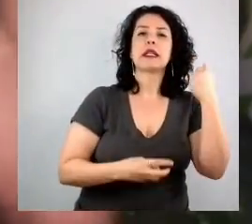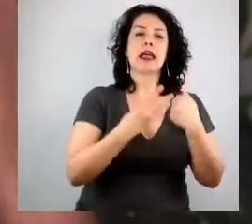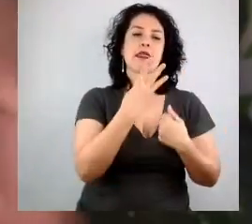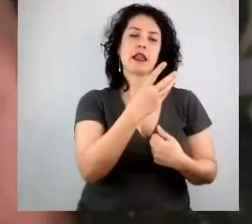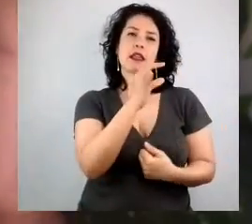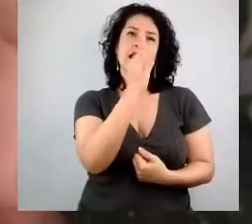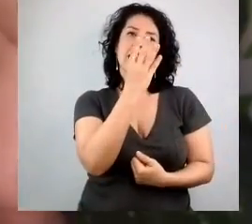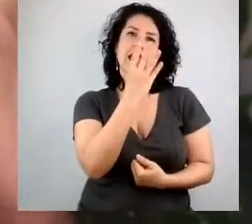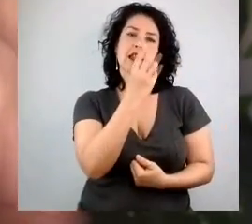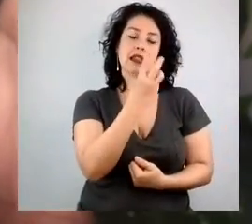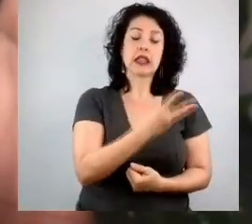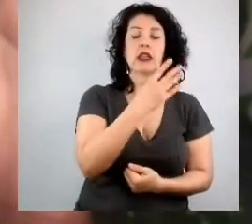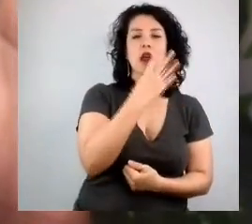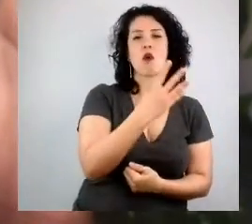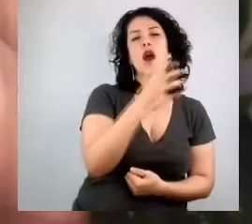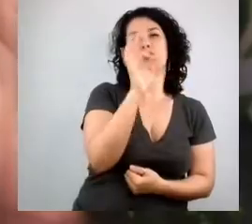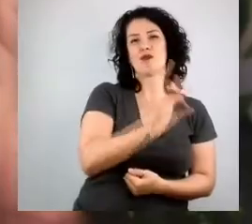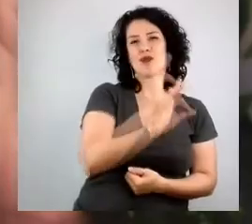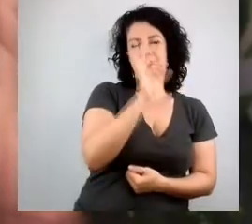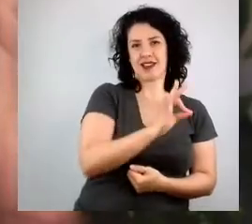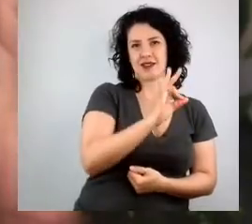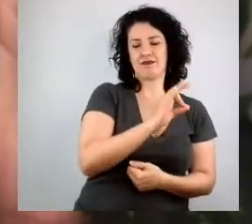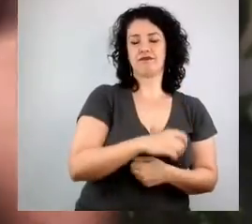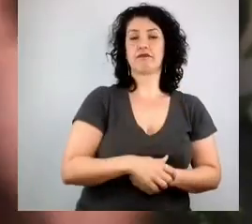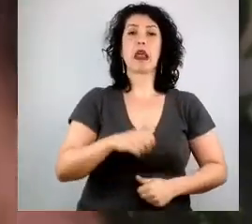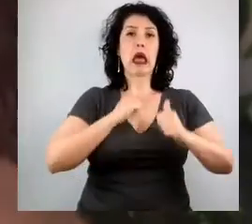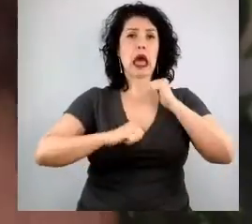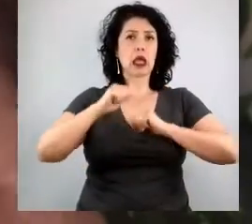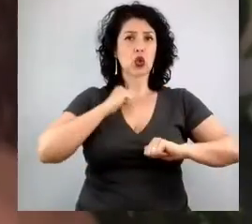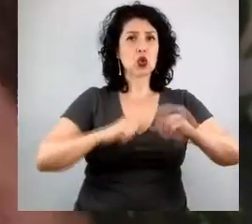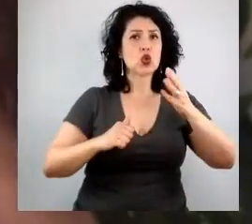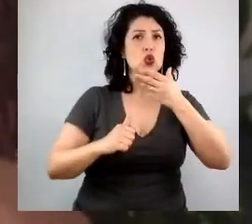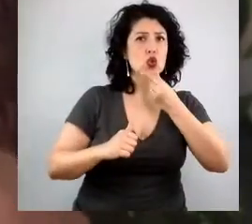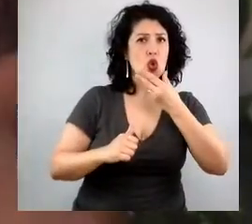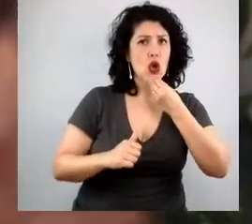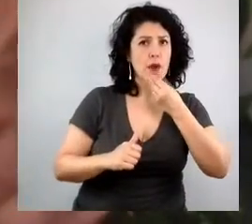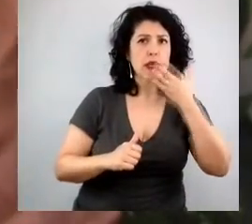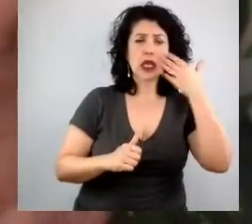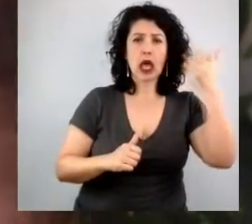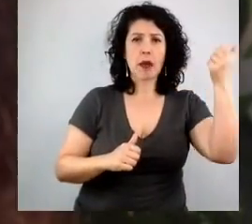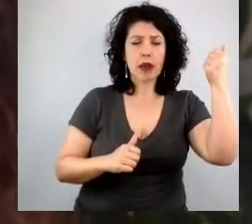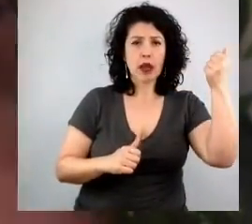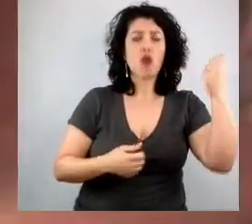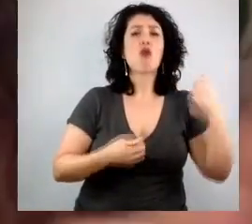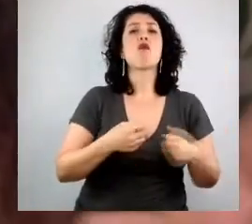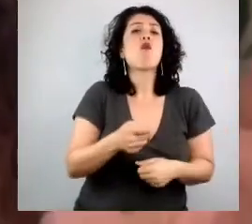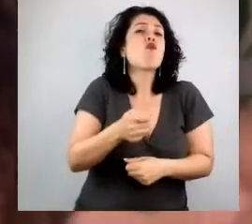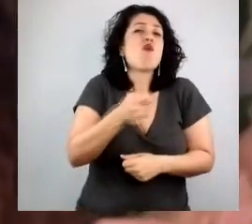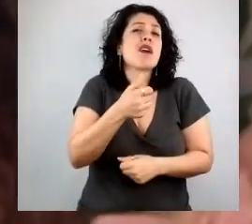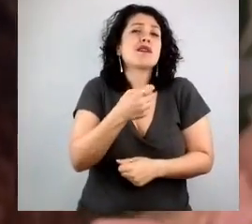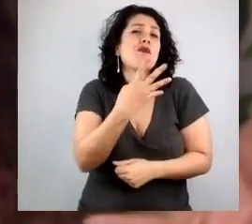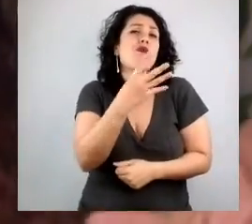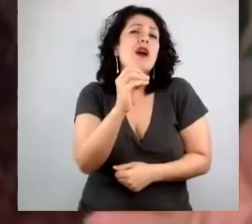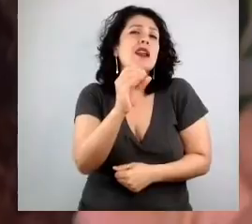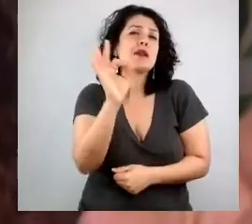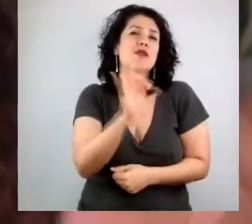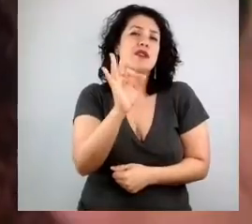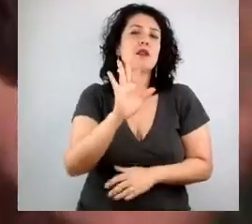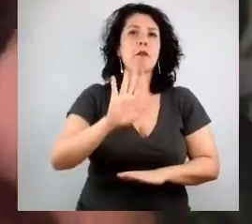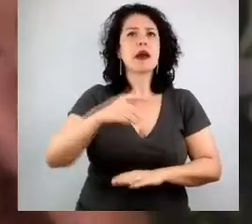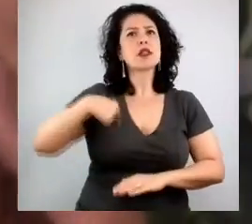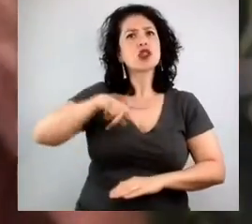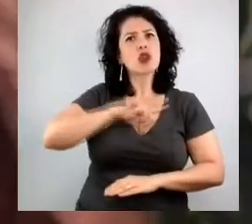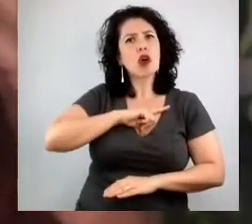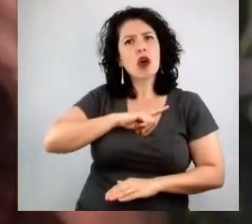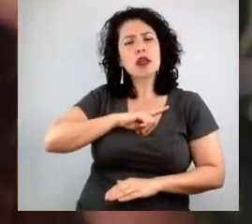Atores brancos é quase 40%. Isso porque nós, mulheres pretas, somos a maior categoria populacional, né? Nós